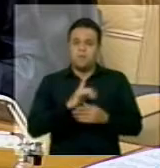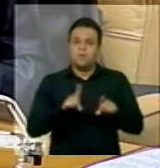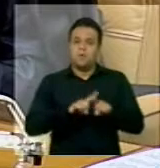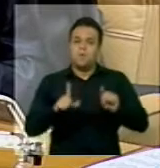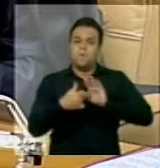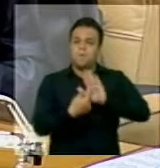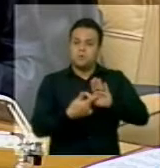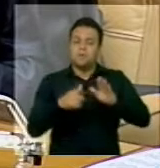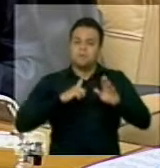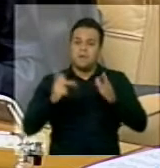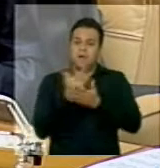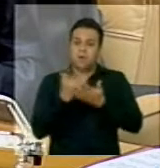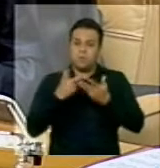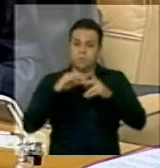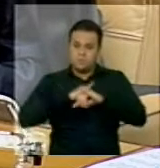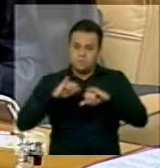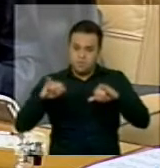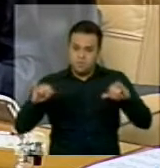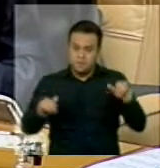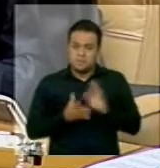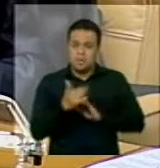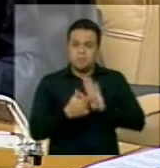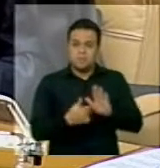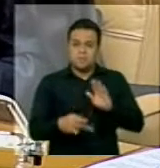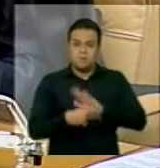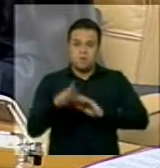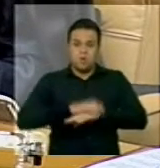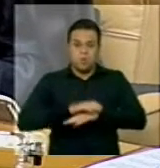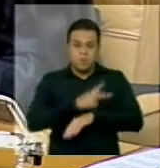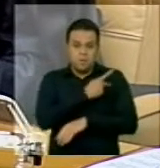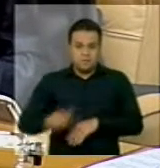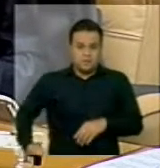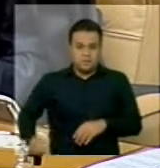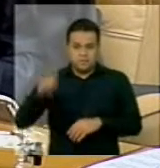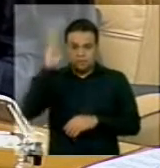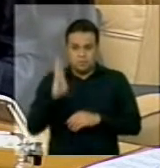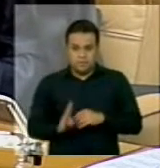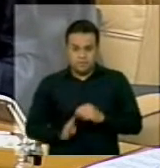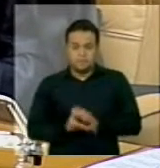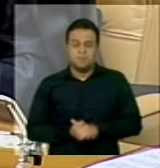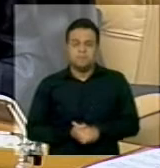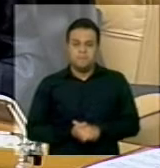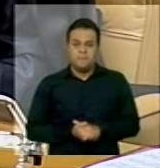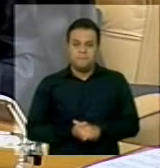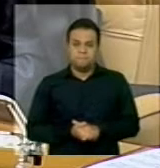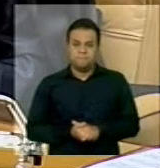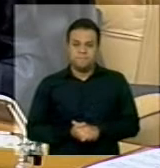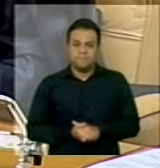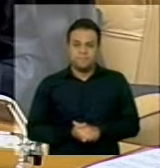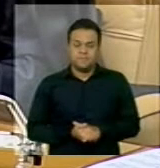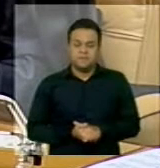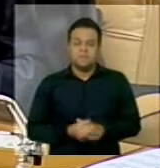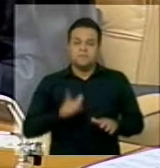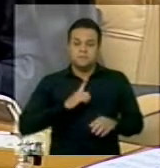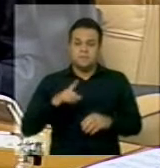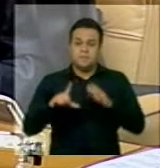autos informações apresentadas pela Presidência da República, a seu turno assinalando que a redação do parágrafo 2º